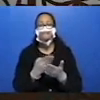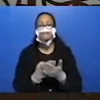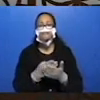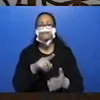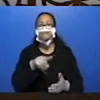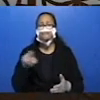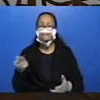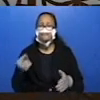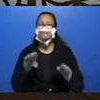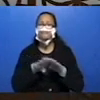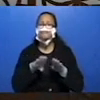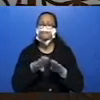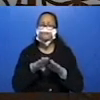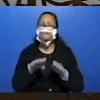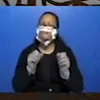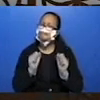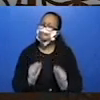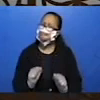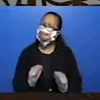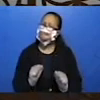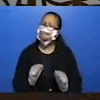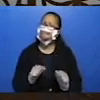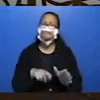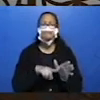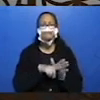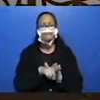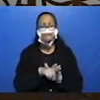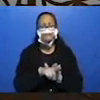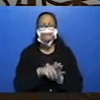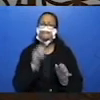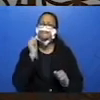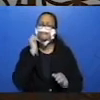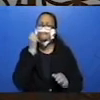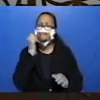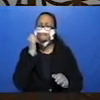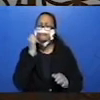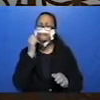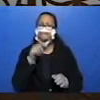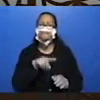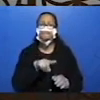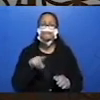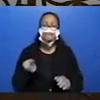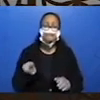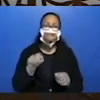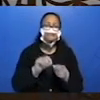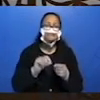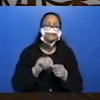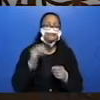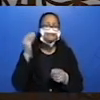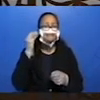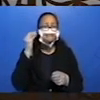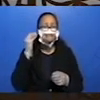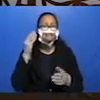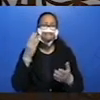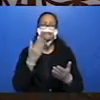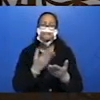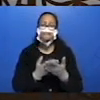Você também pode ser um pesquisador, você também pode ser um cientista. Se você fizer experiência, se você estudar, se